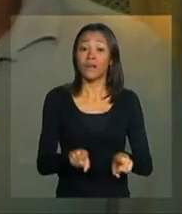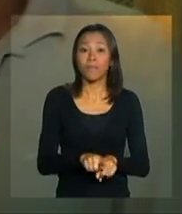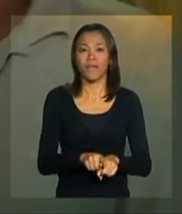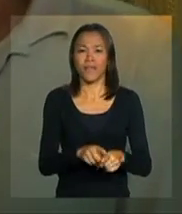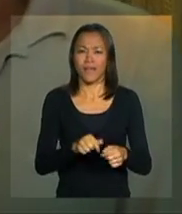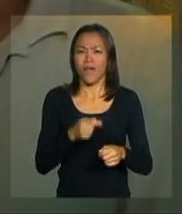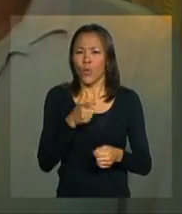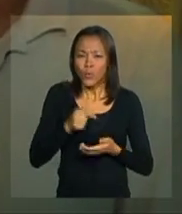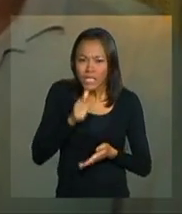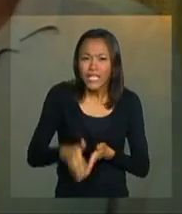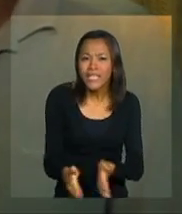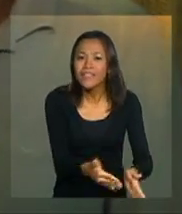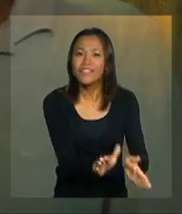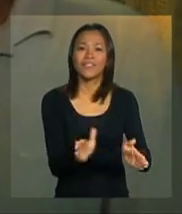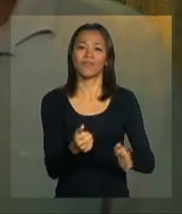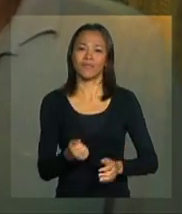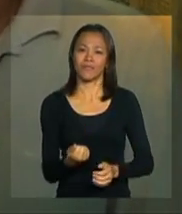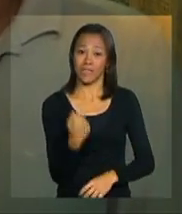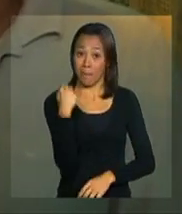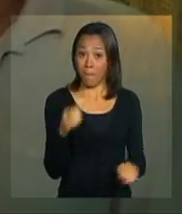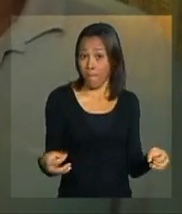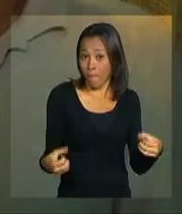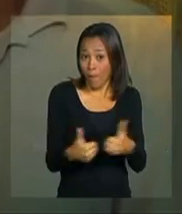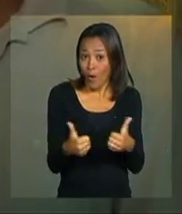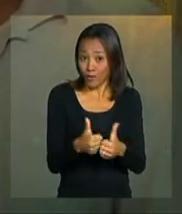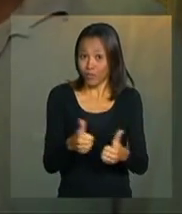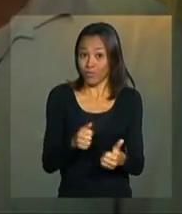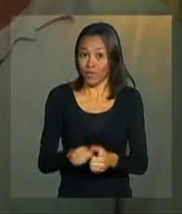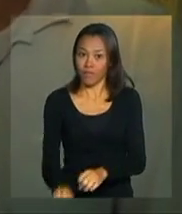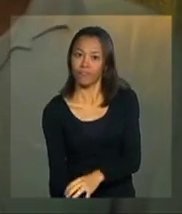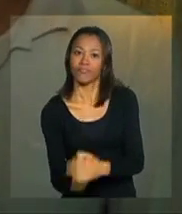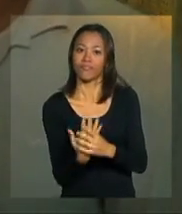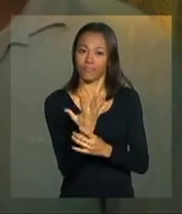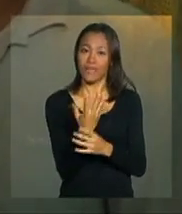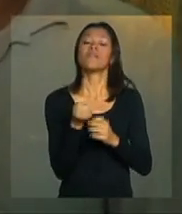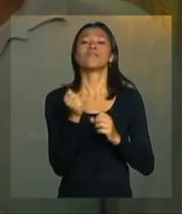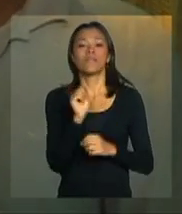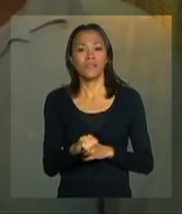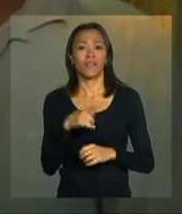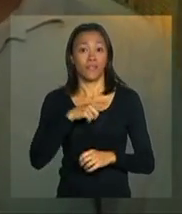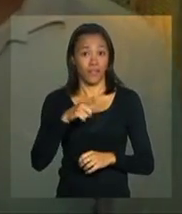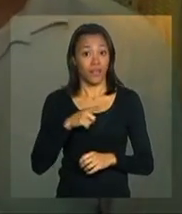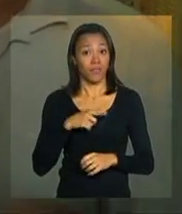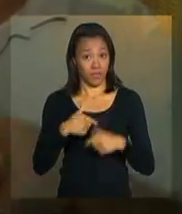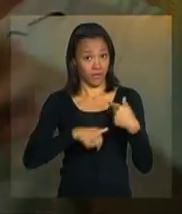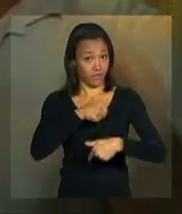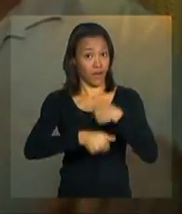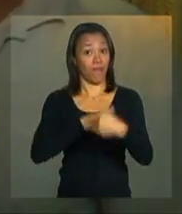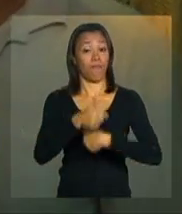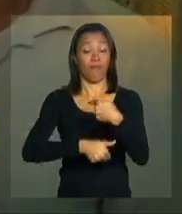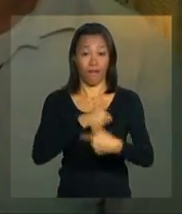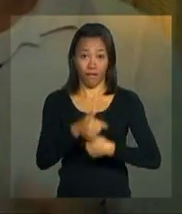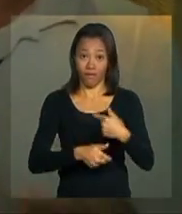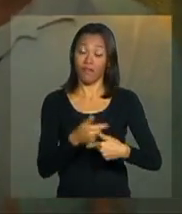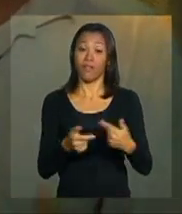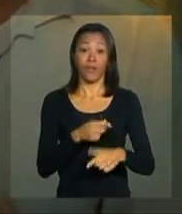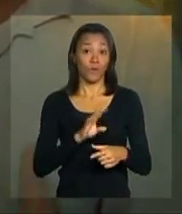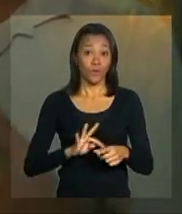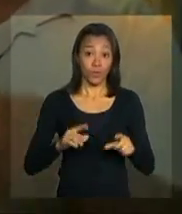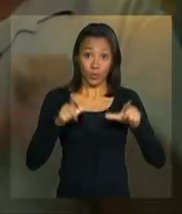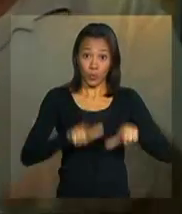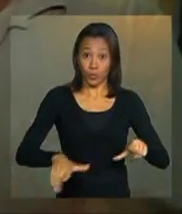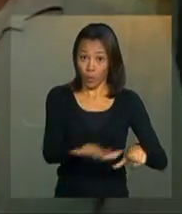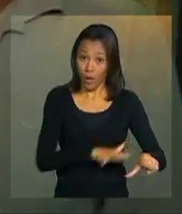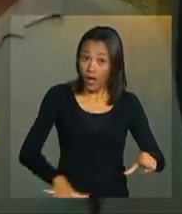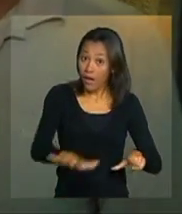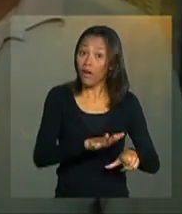as nascentes, os mananciais próximos dessa produção? Sim, a gente tem todo esse trabalho, né? O contexto da propriedade,